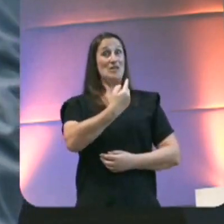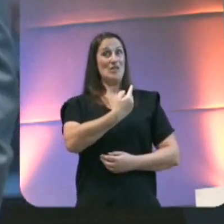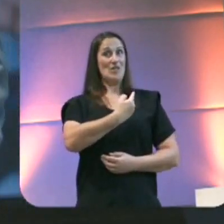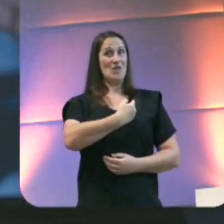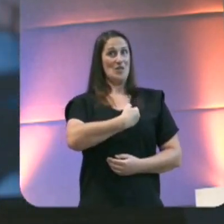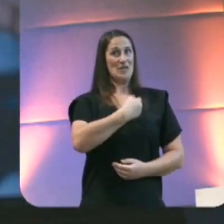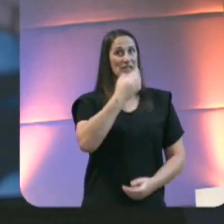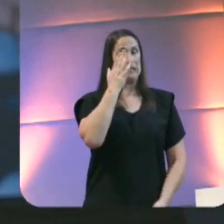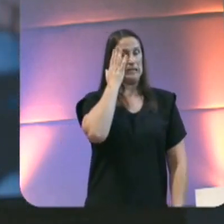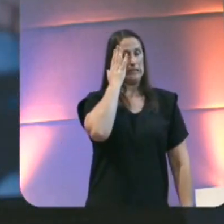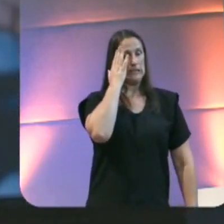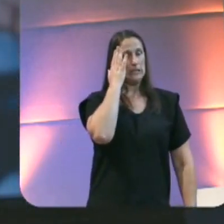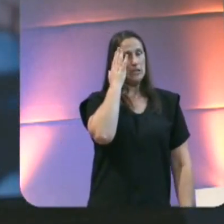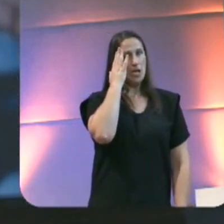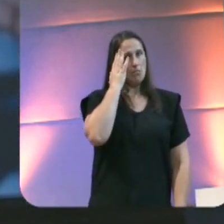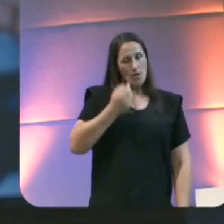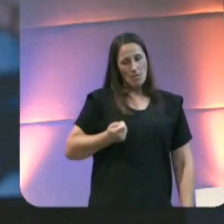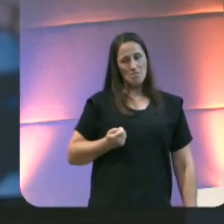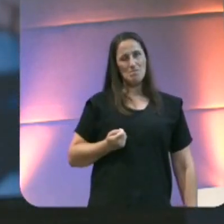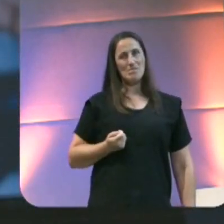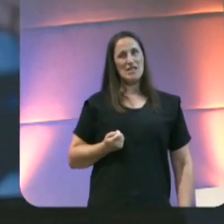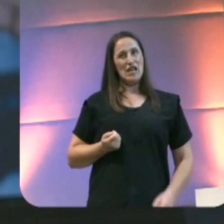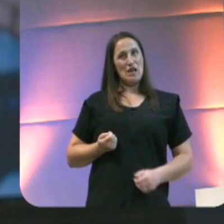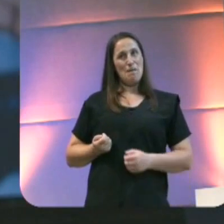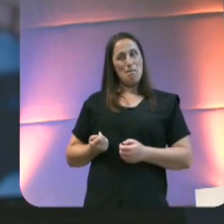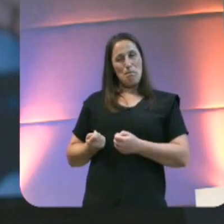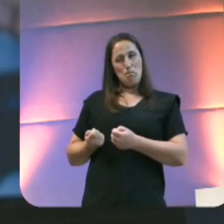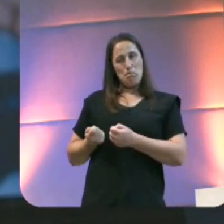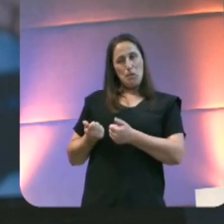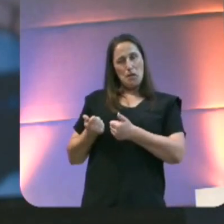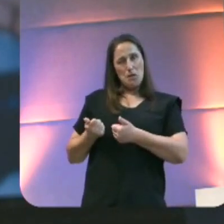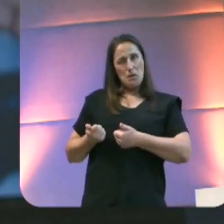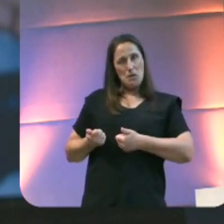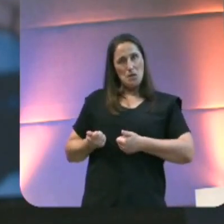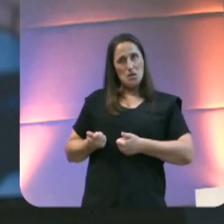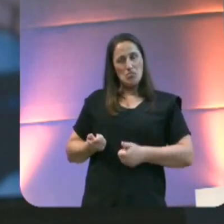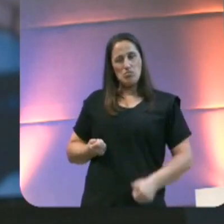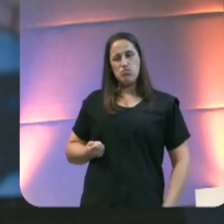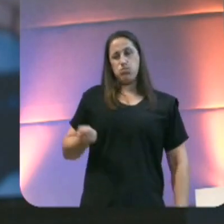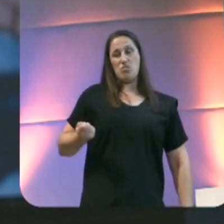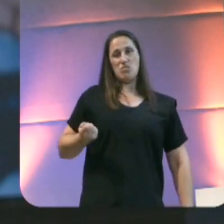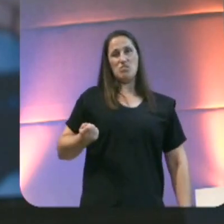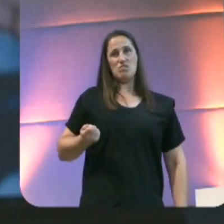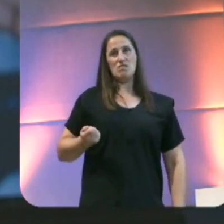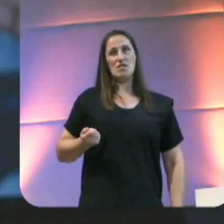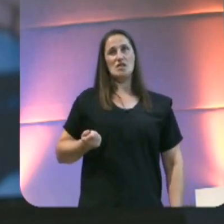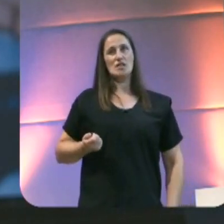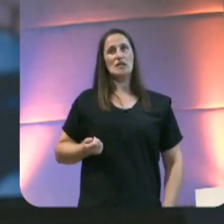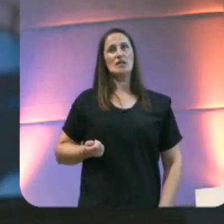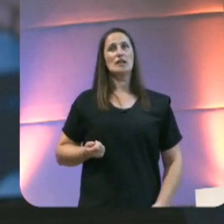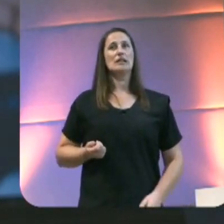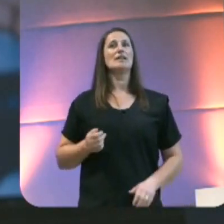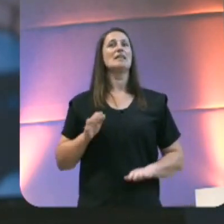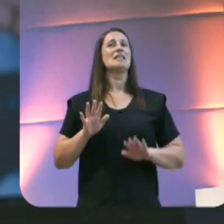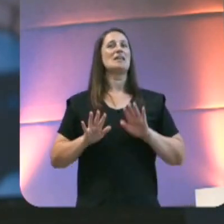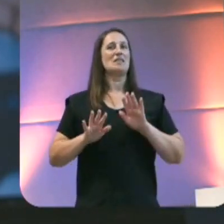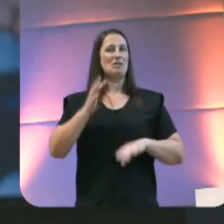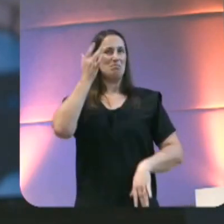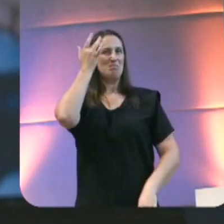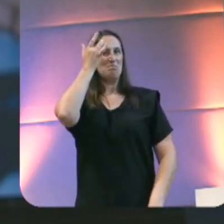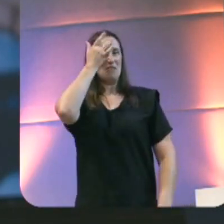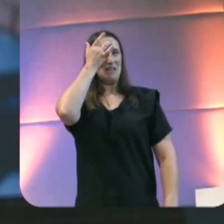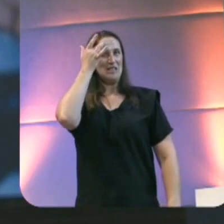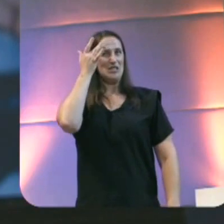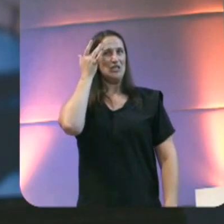sabe como dar uma facada com as palavras, sabe? E tem uns que são tão bons que dão uma facada e ainda